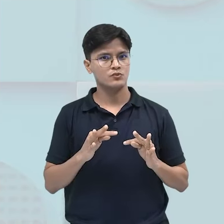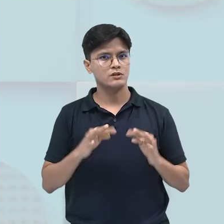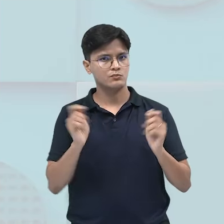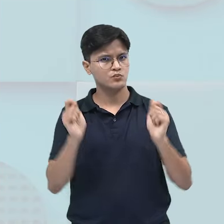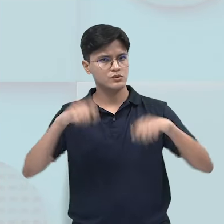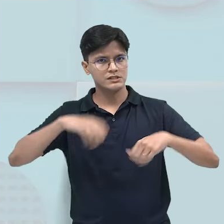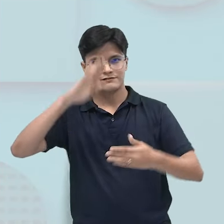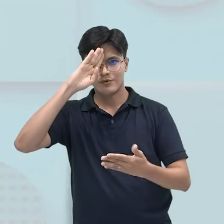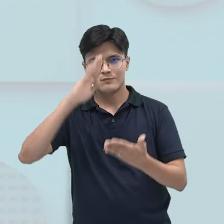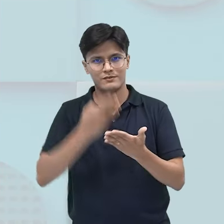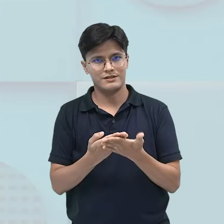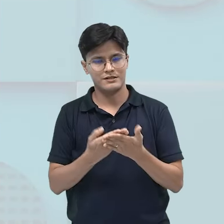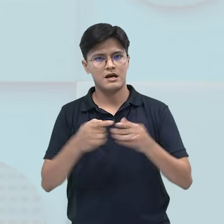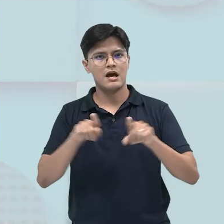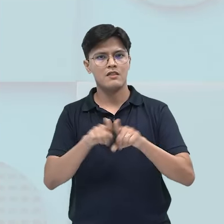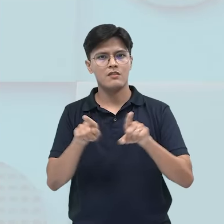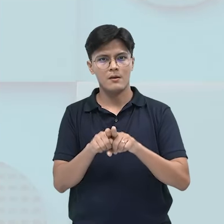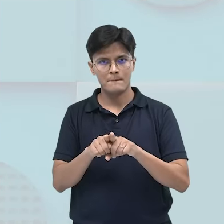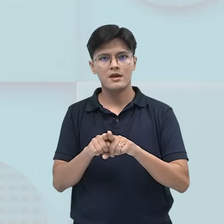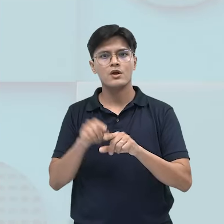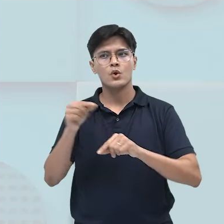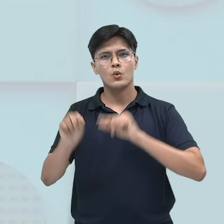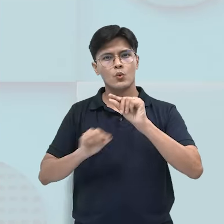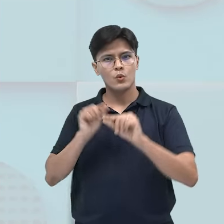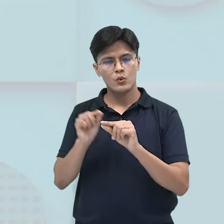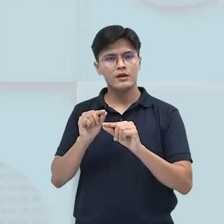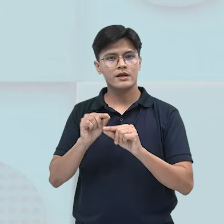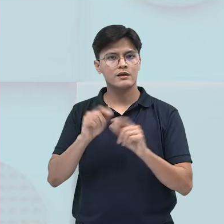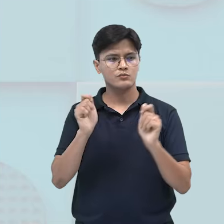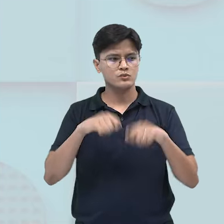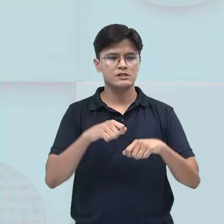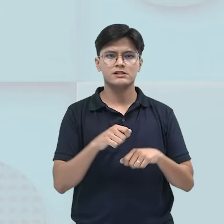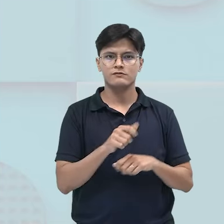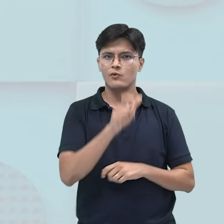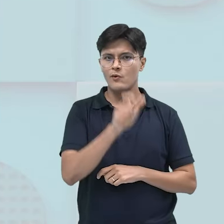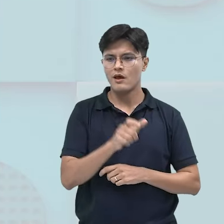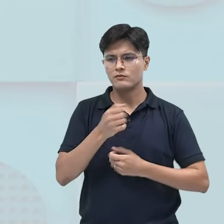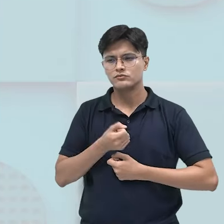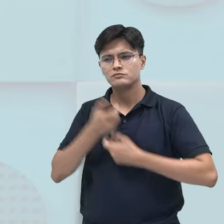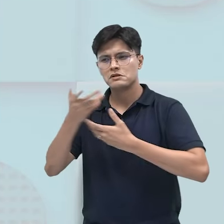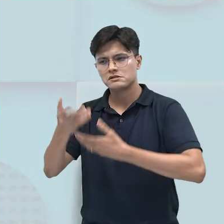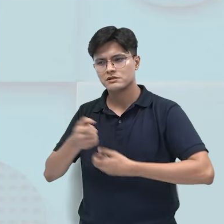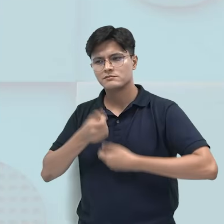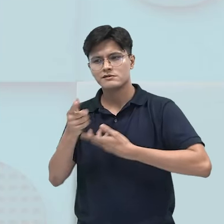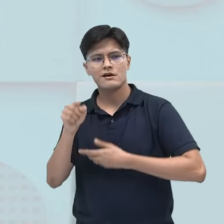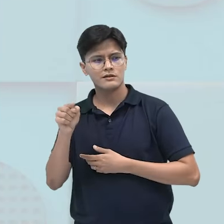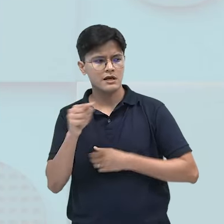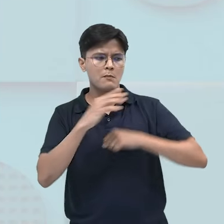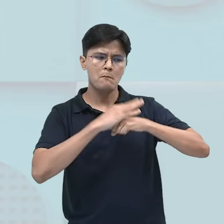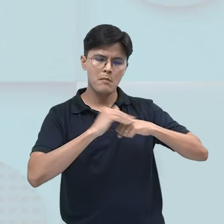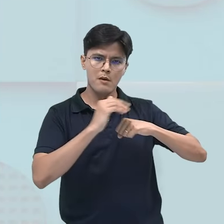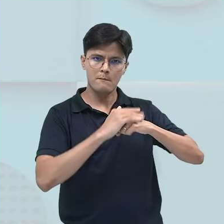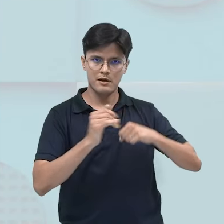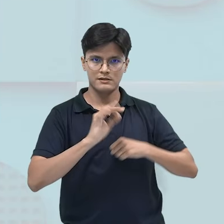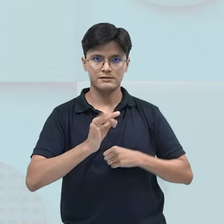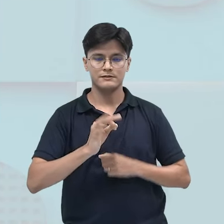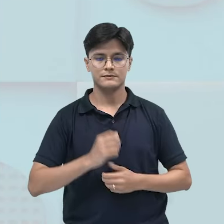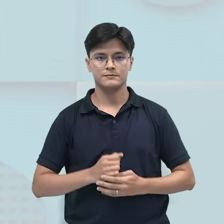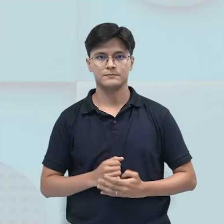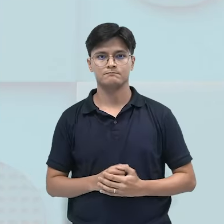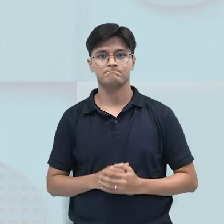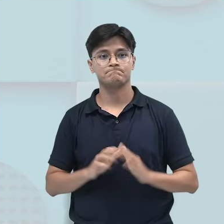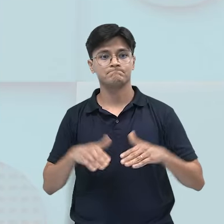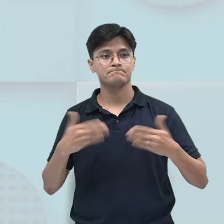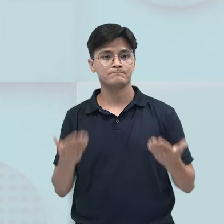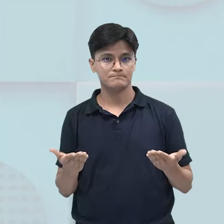né? E reconfortante nesses momentos de angústia emocional que a amada passava.